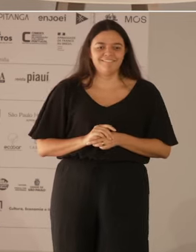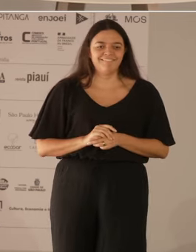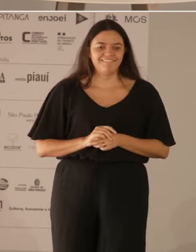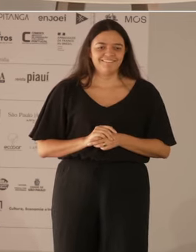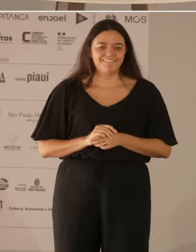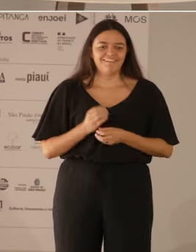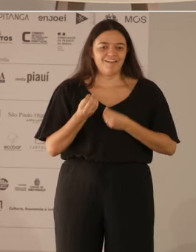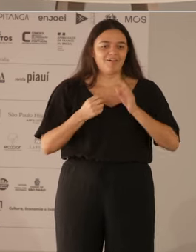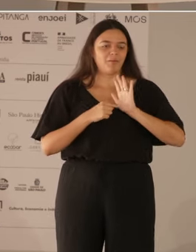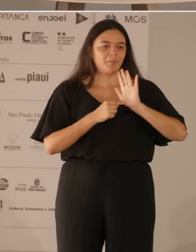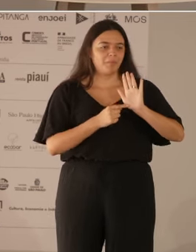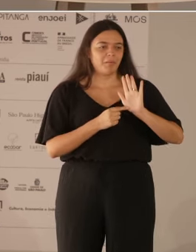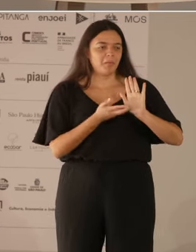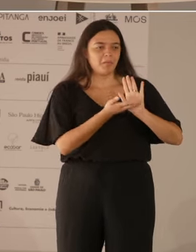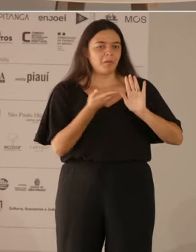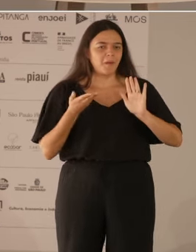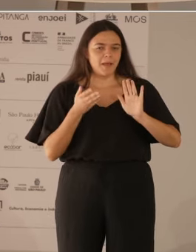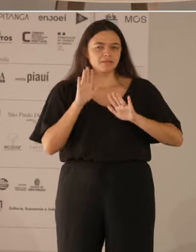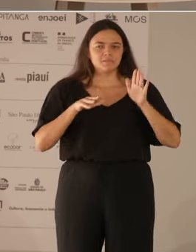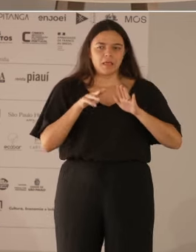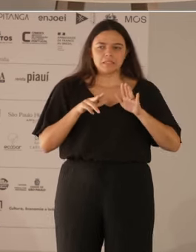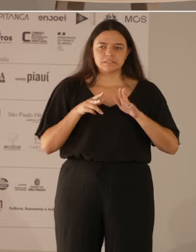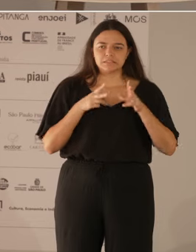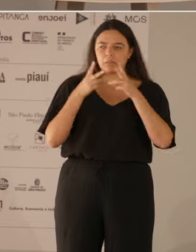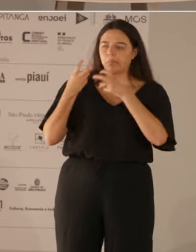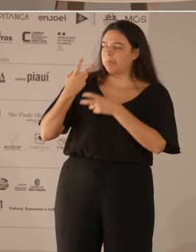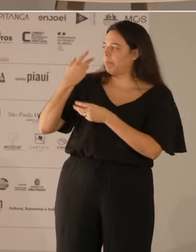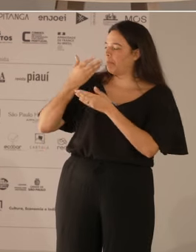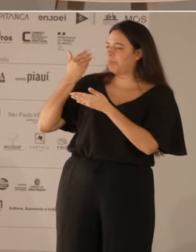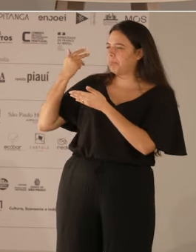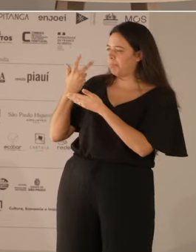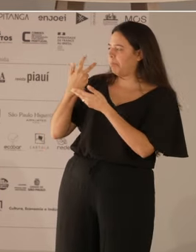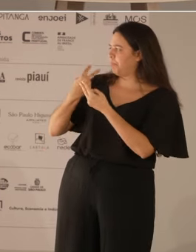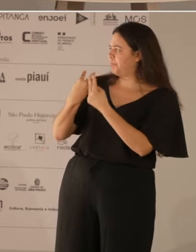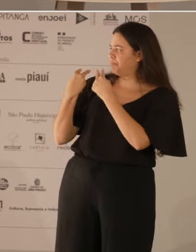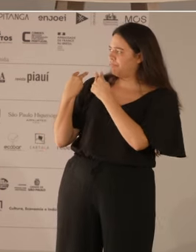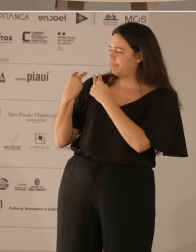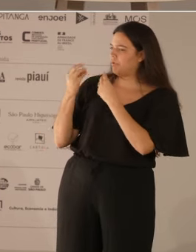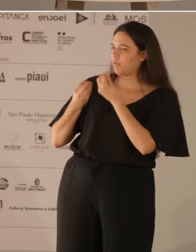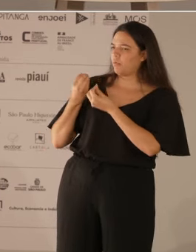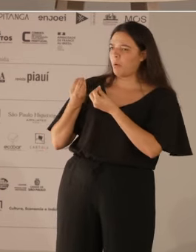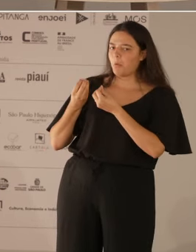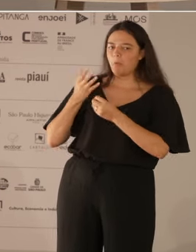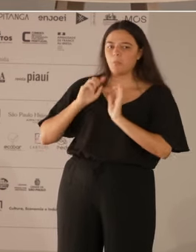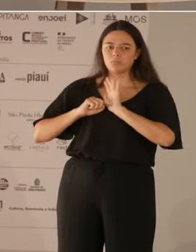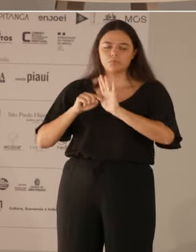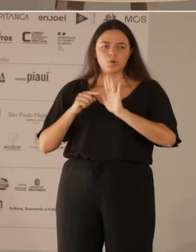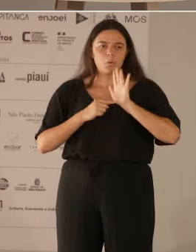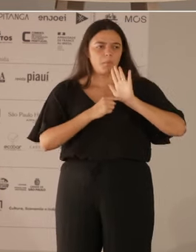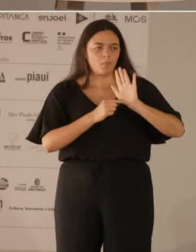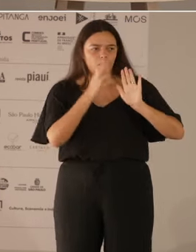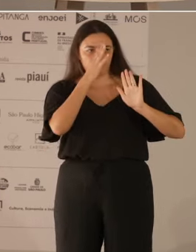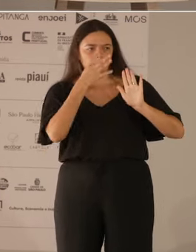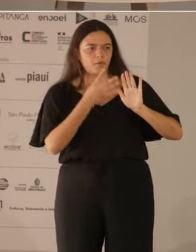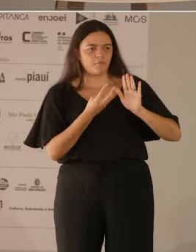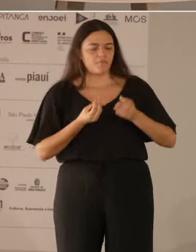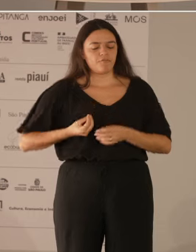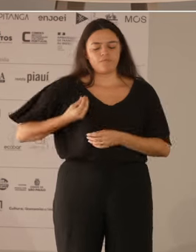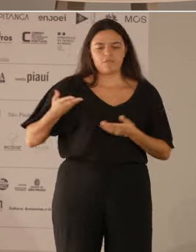assim, olhar para o passado talvez nos mostre, ajude a realçar o privilégio que é viver no